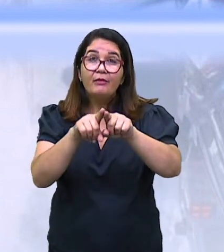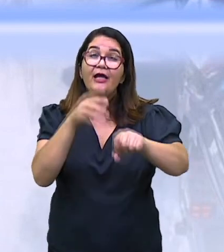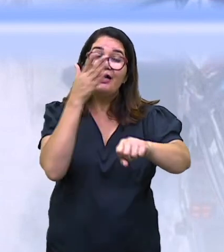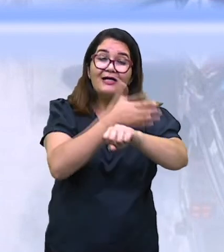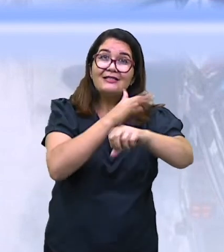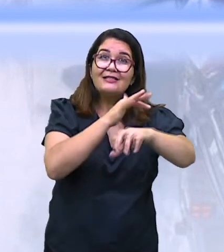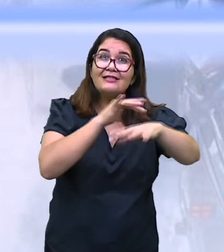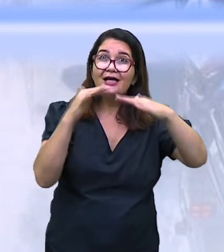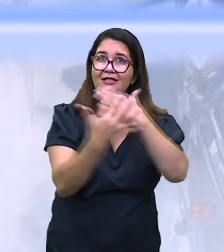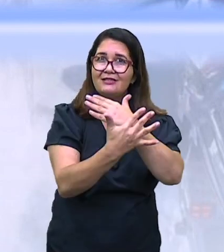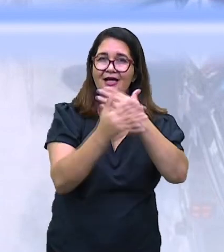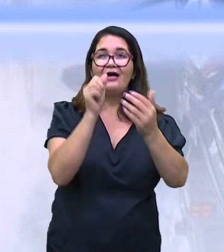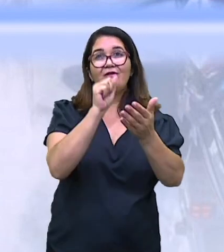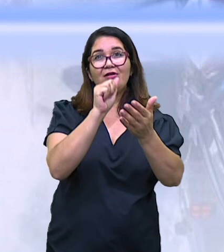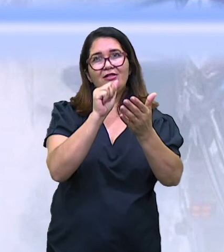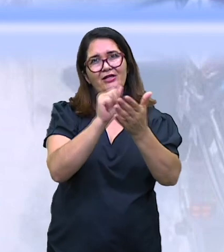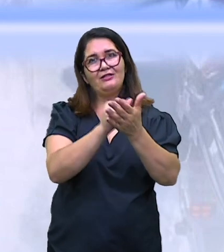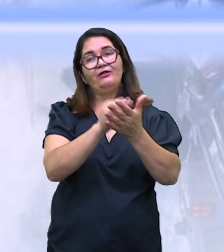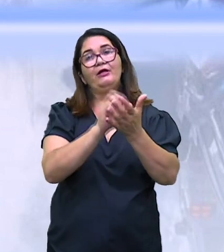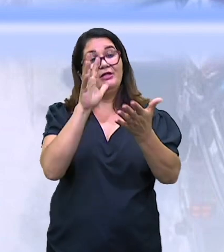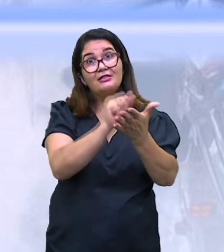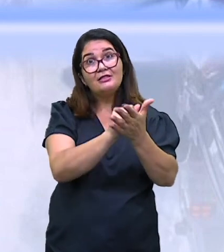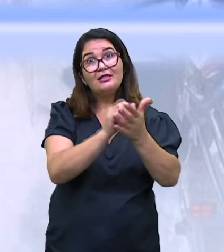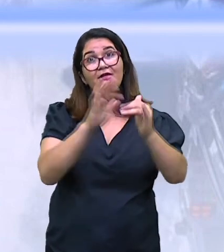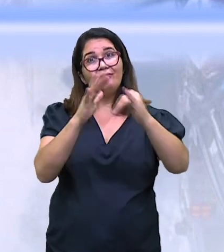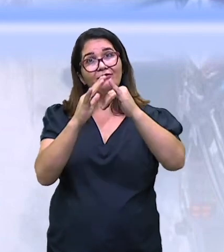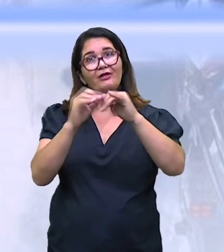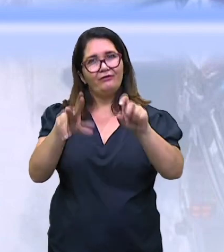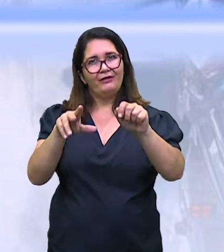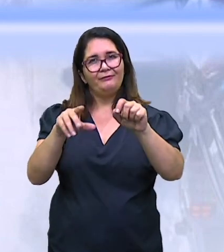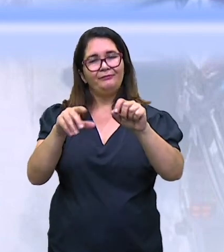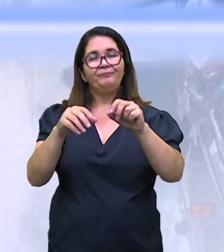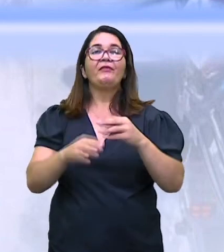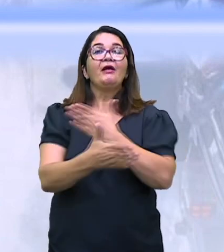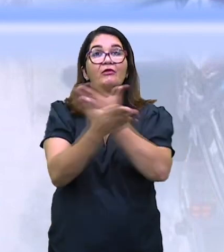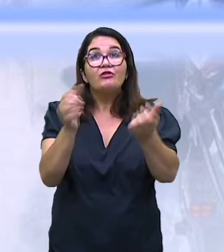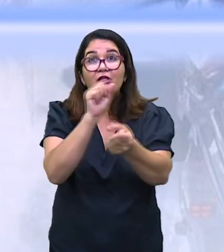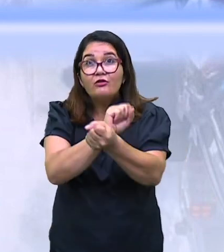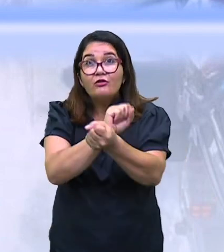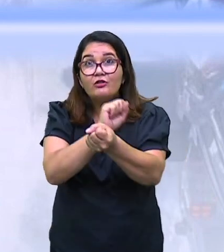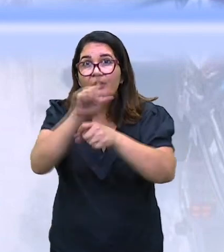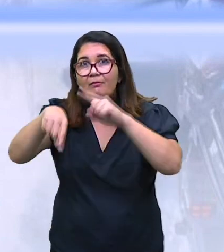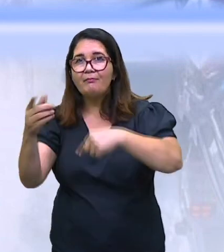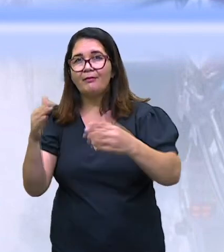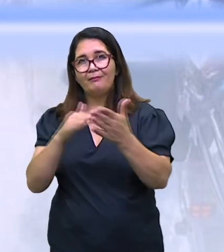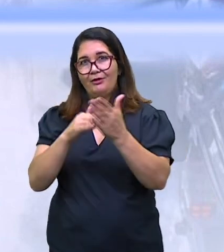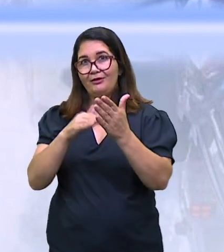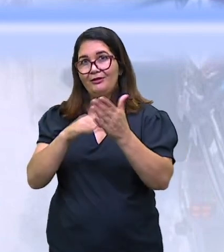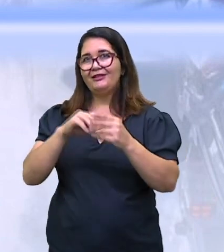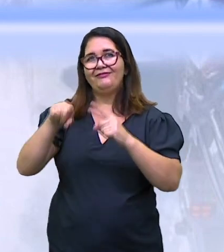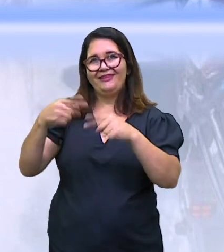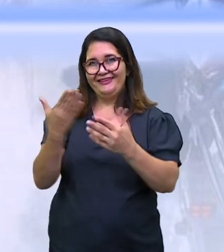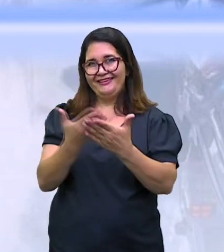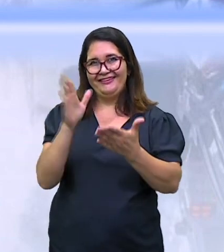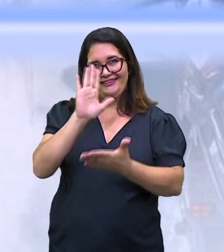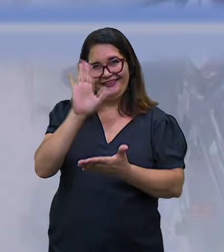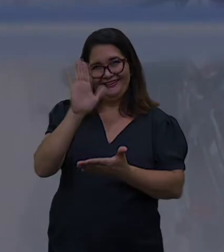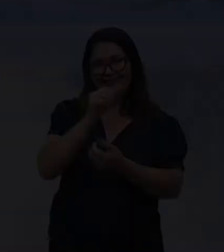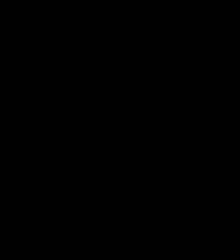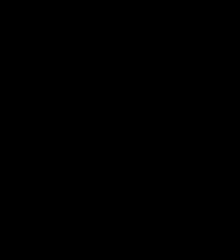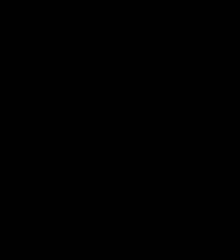sociais e o nosso canal do YouTube SMED GV. Eu te espero para uma próxima. Um forte abraço.